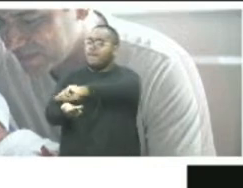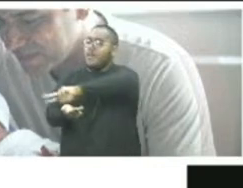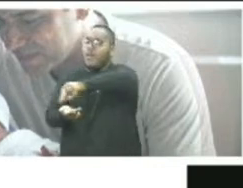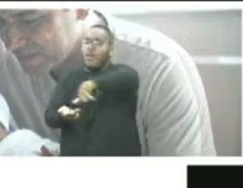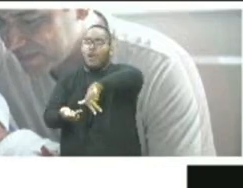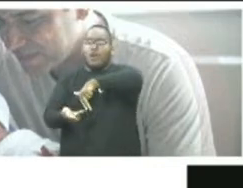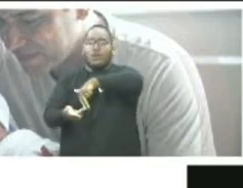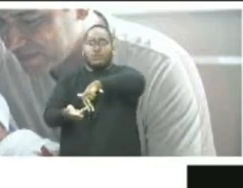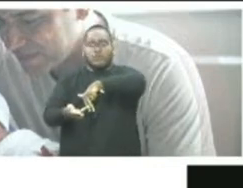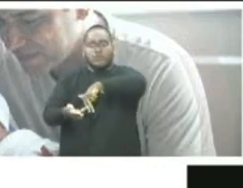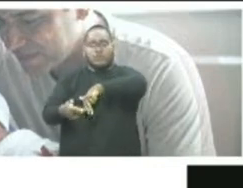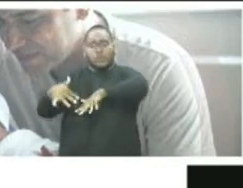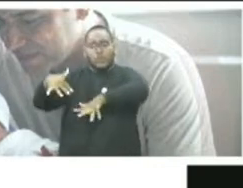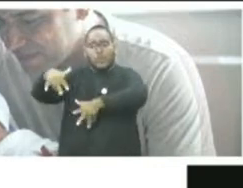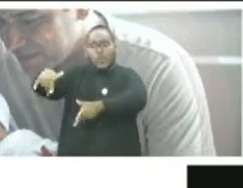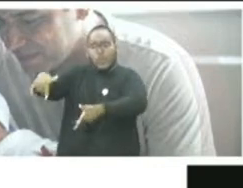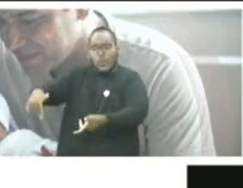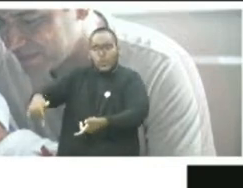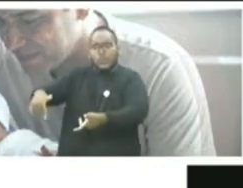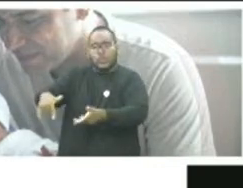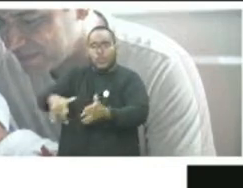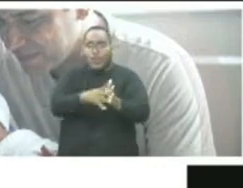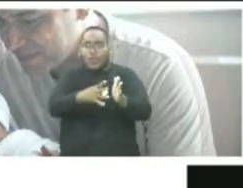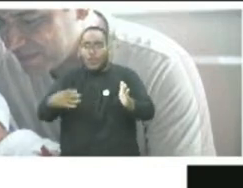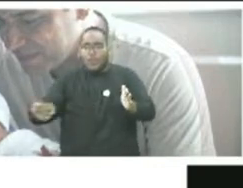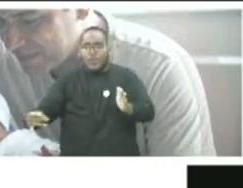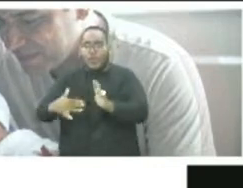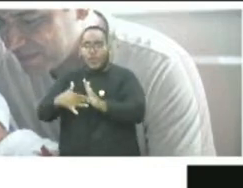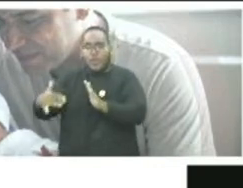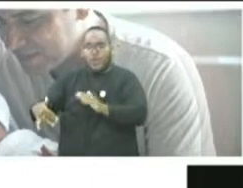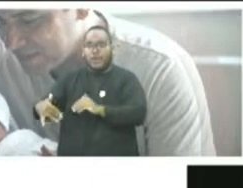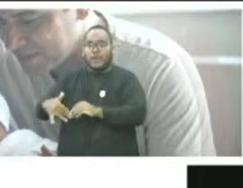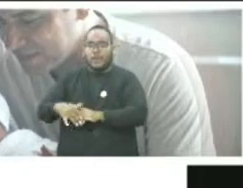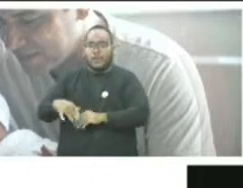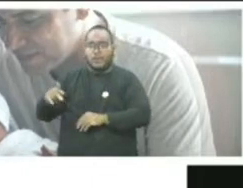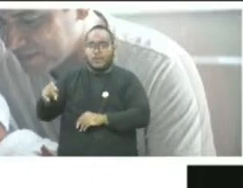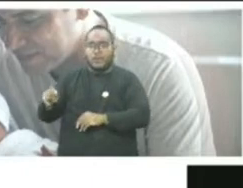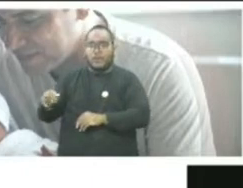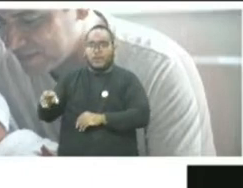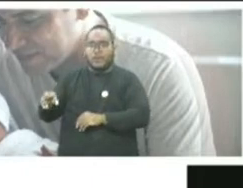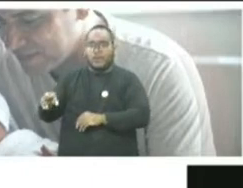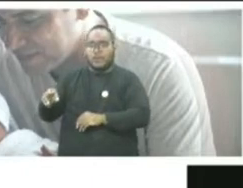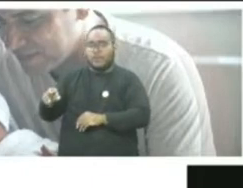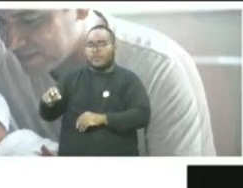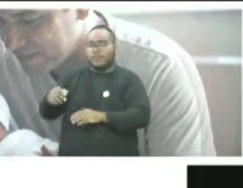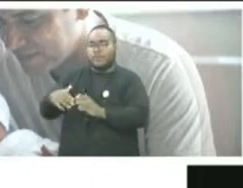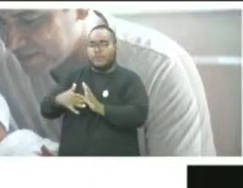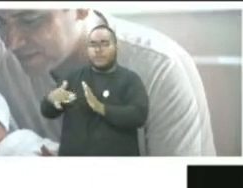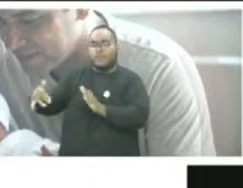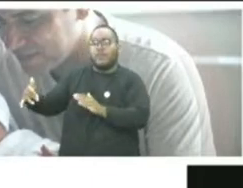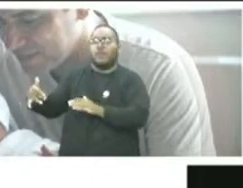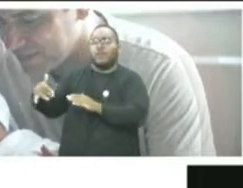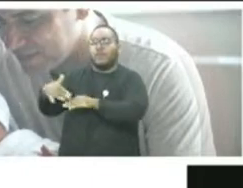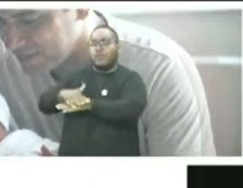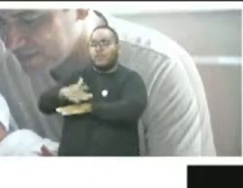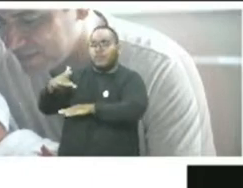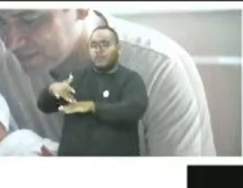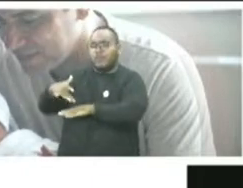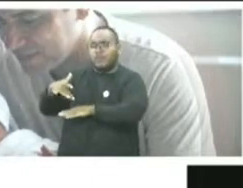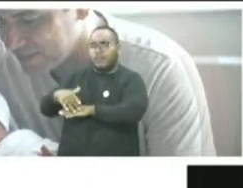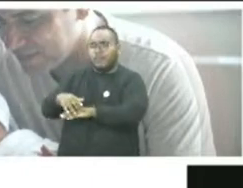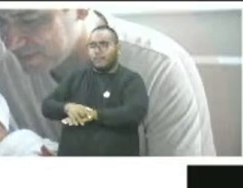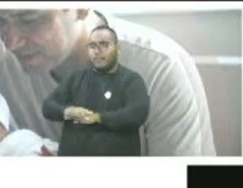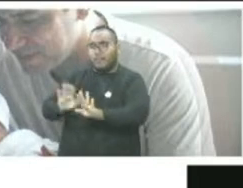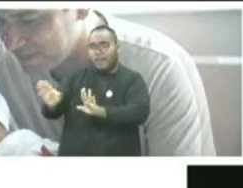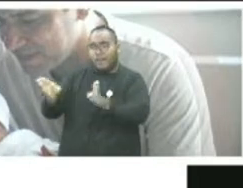método canguru em seus sistemas de saúde, seja em nível nacional, como é o caso do nosso país, seja